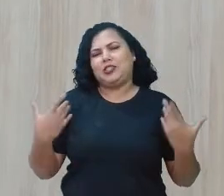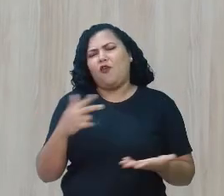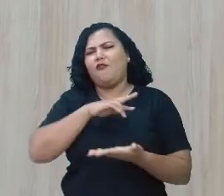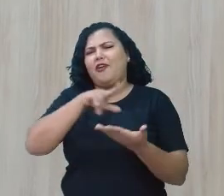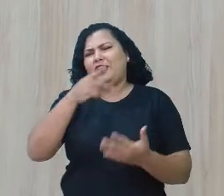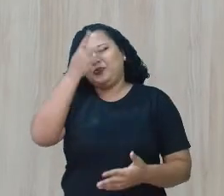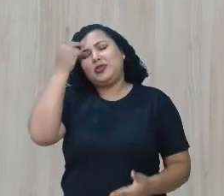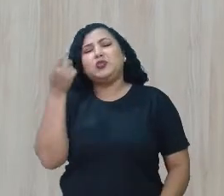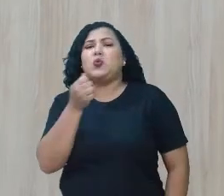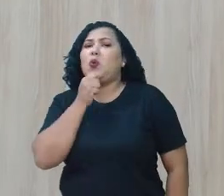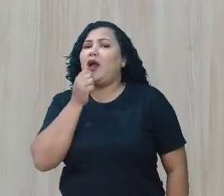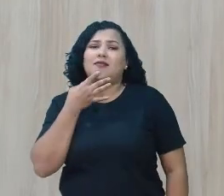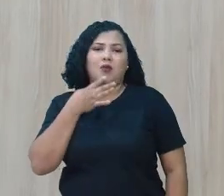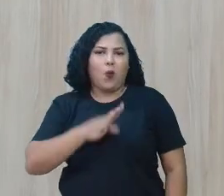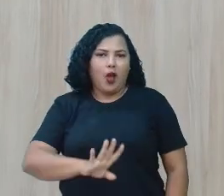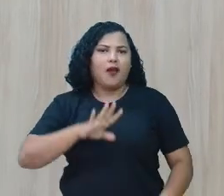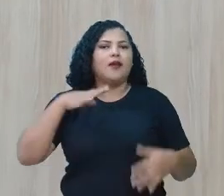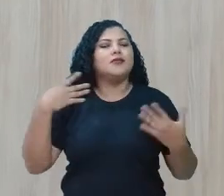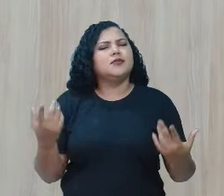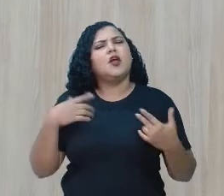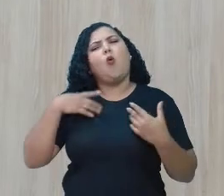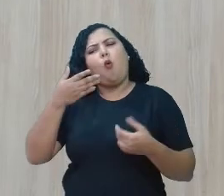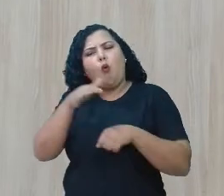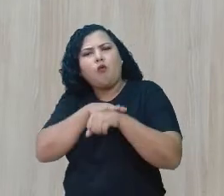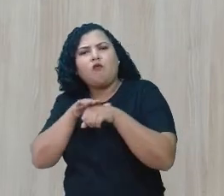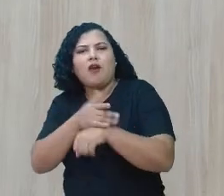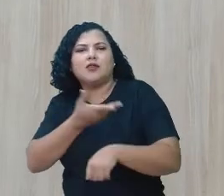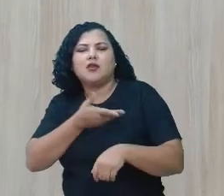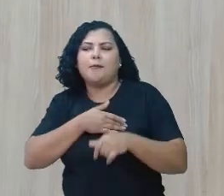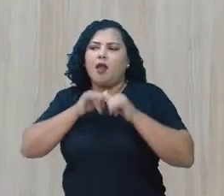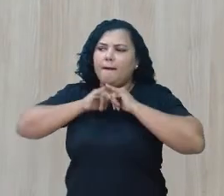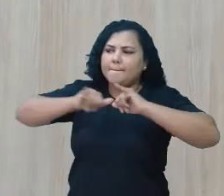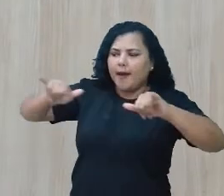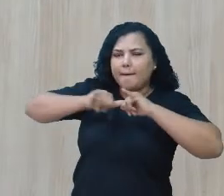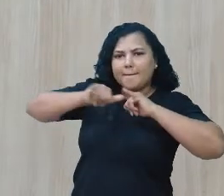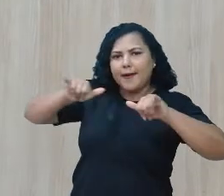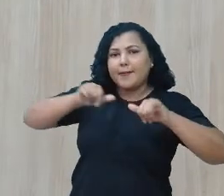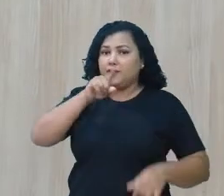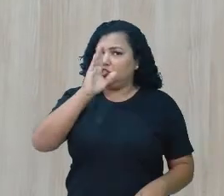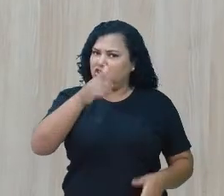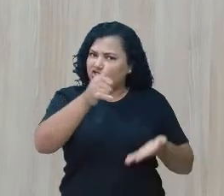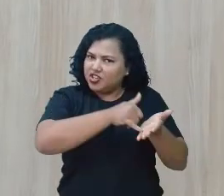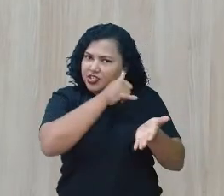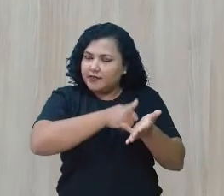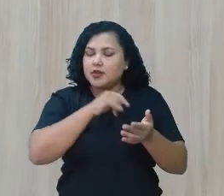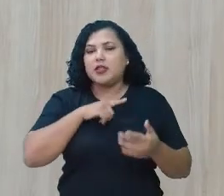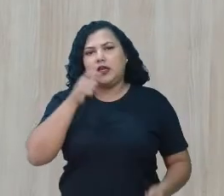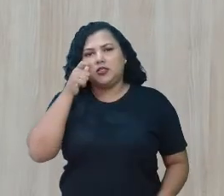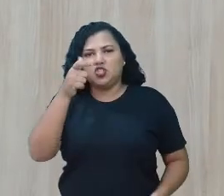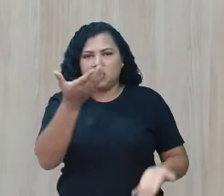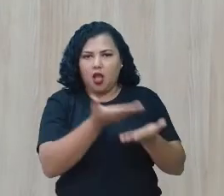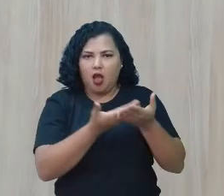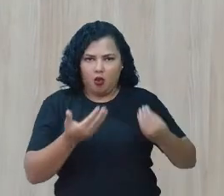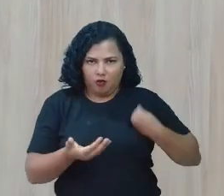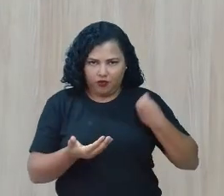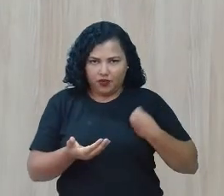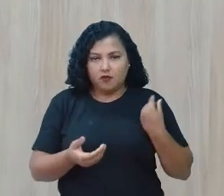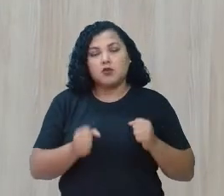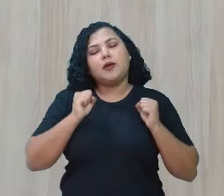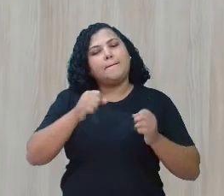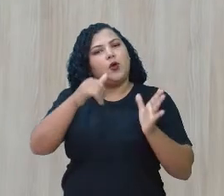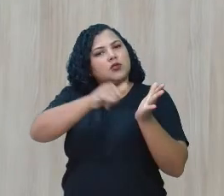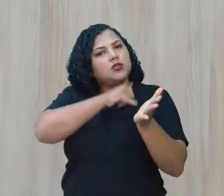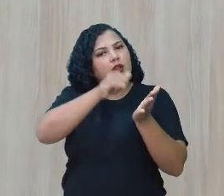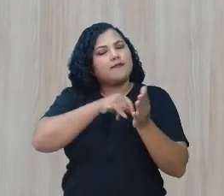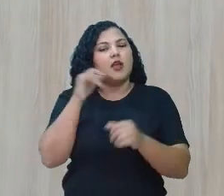ainda não conhece, então fala para teu amigo aí, tá bom? Você que já é inscrito, você que está assistindo essa aula ao vivo também, se